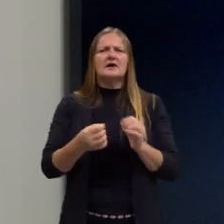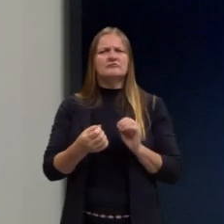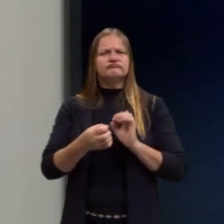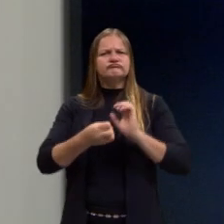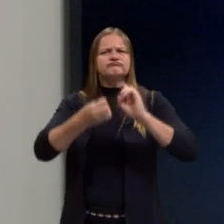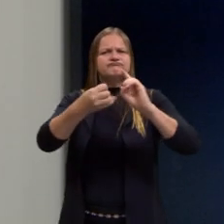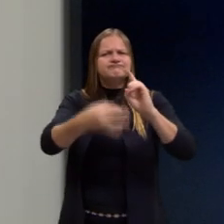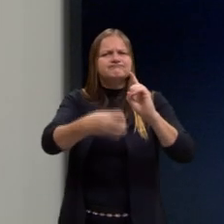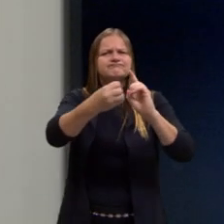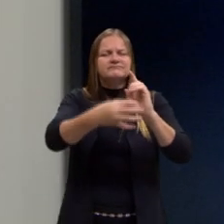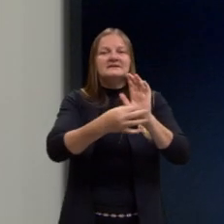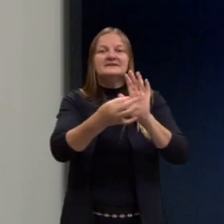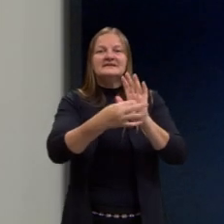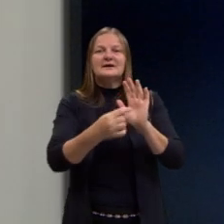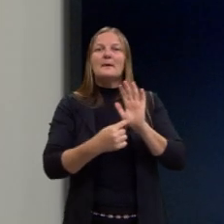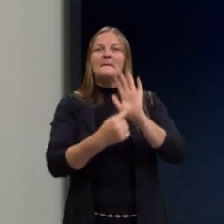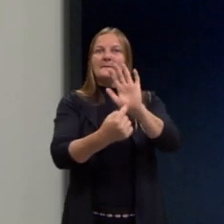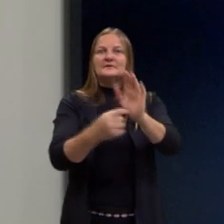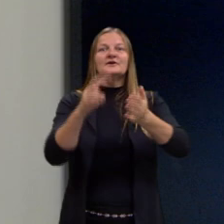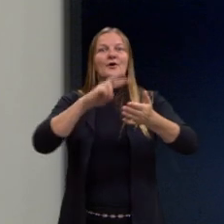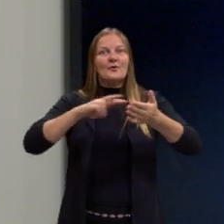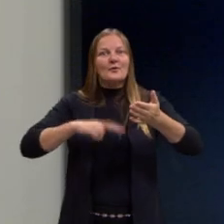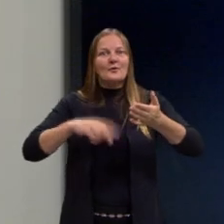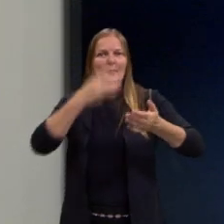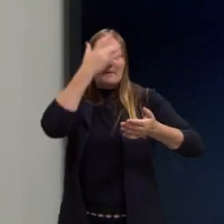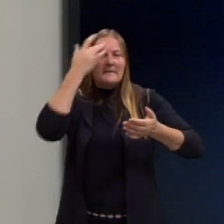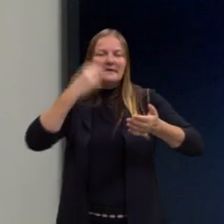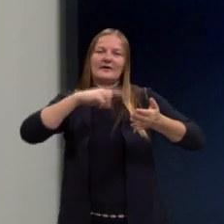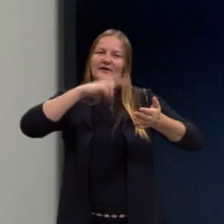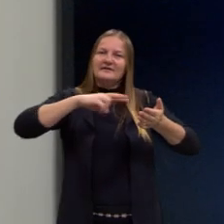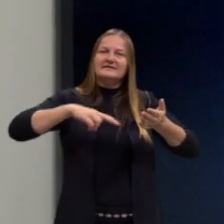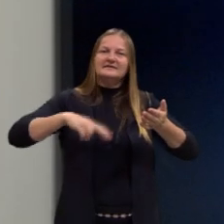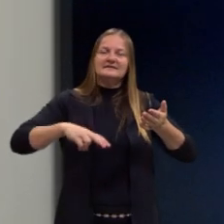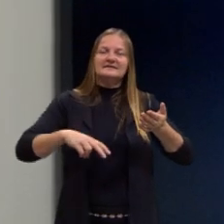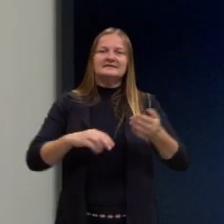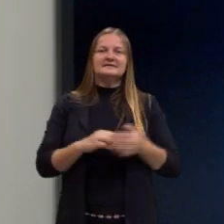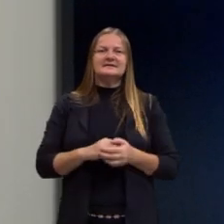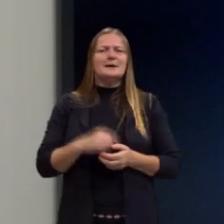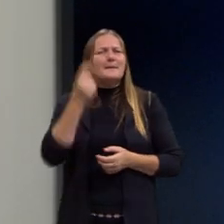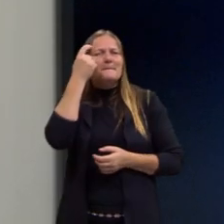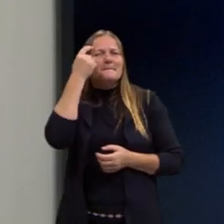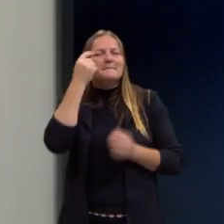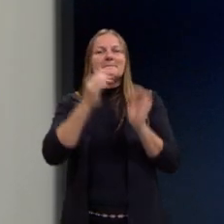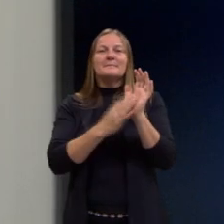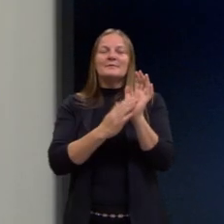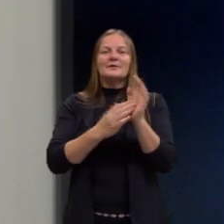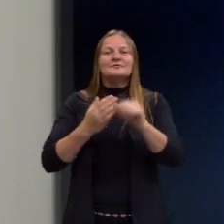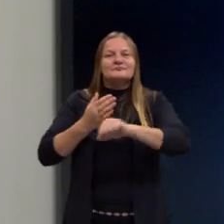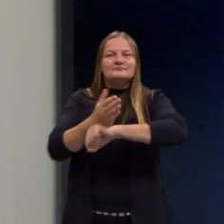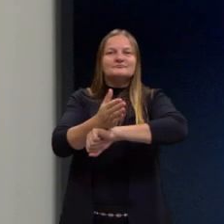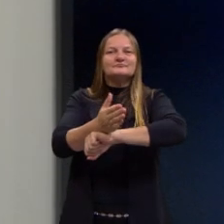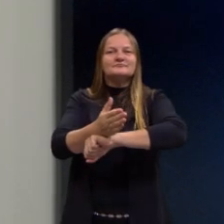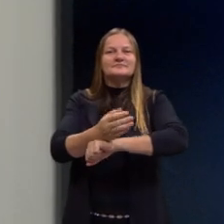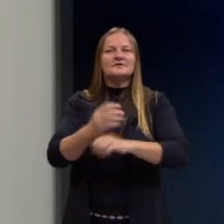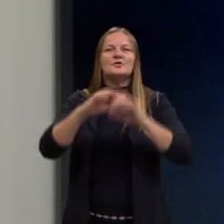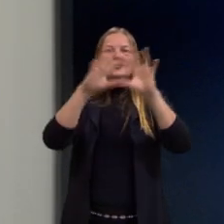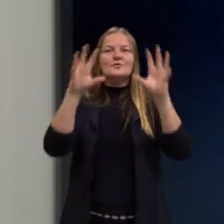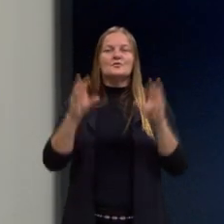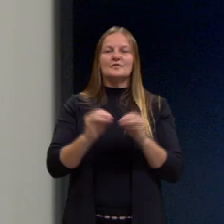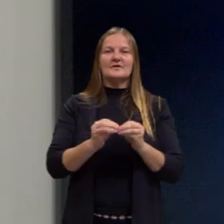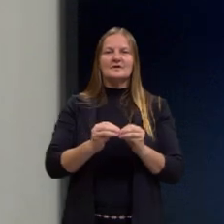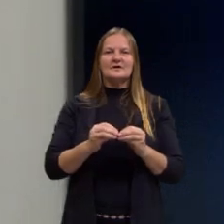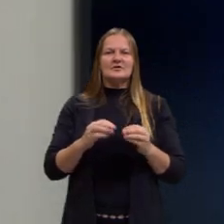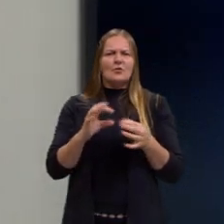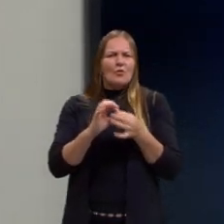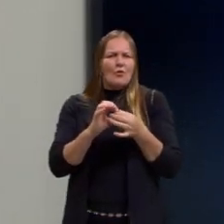e mostrar para o meu leitor que a forma de pensar né A minha proposta de intervenção ali na conclusão ela